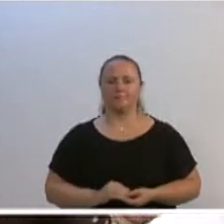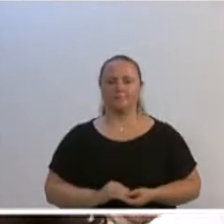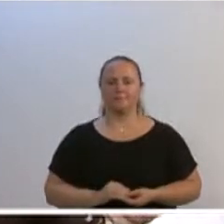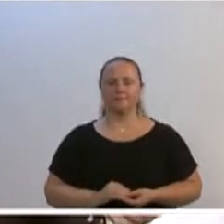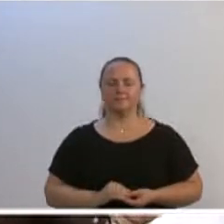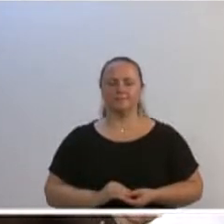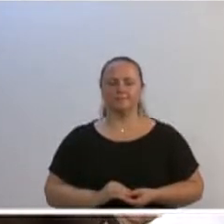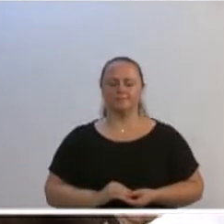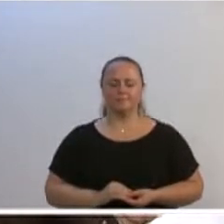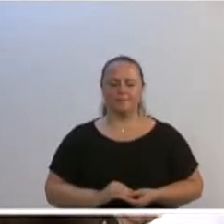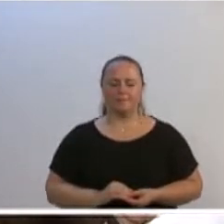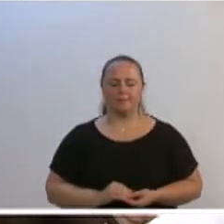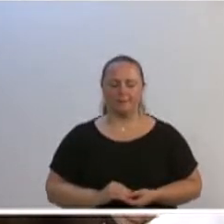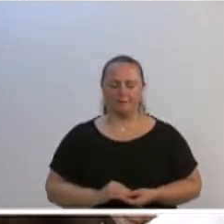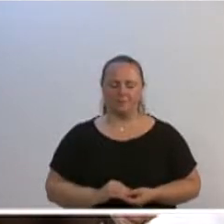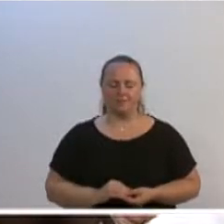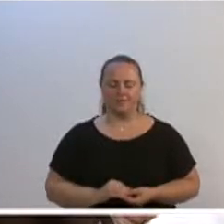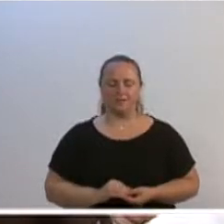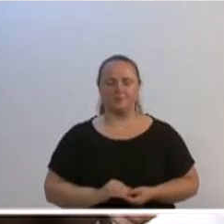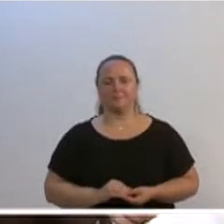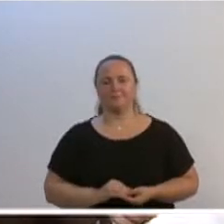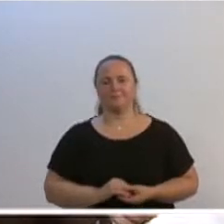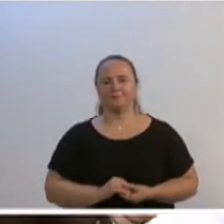O Gilson está indo embora.